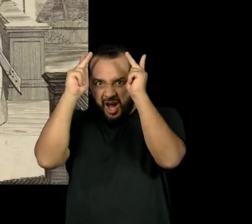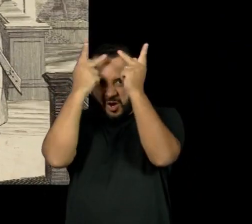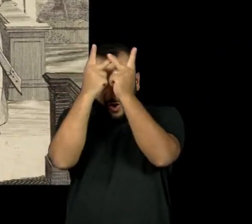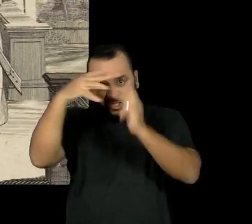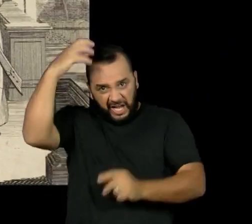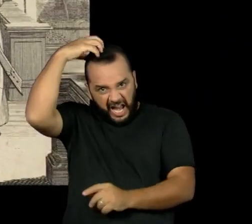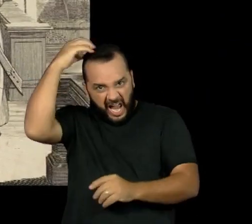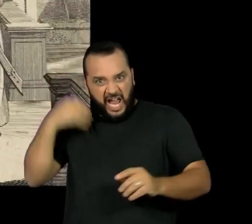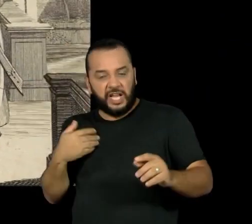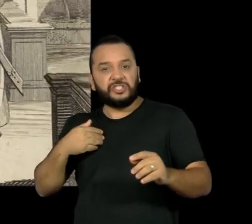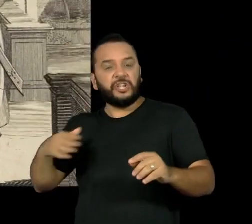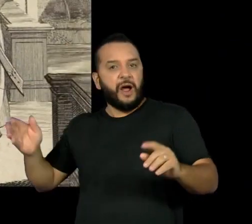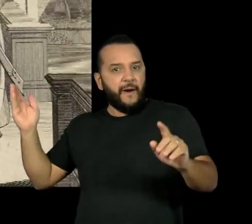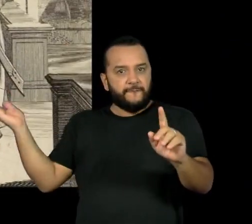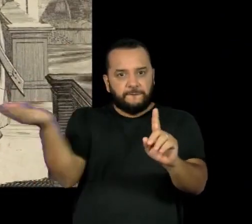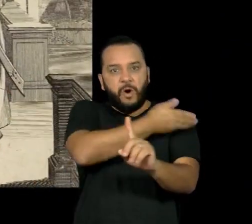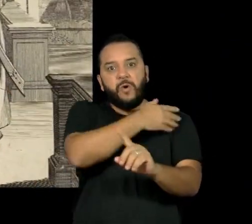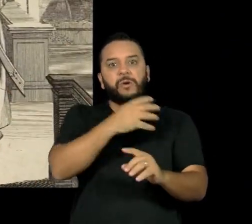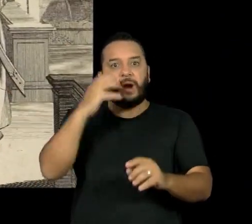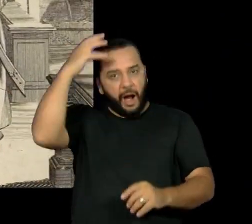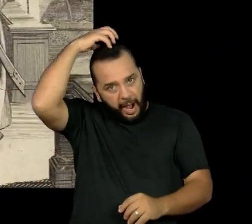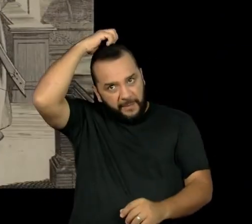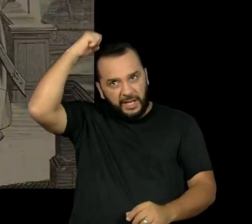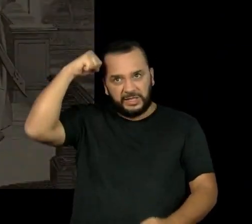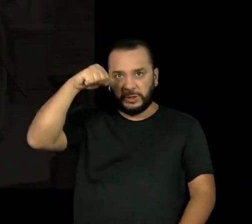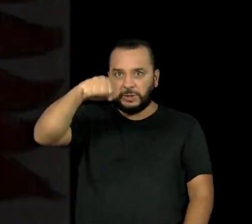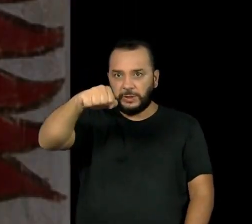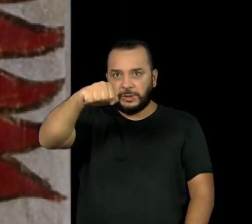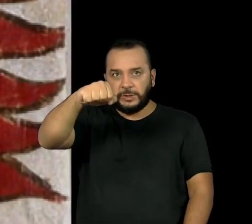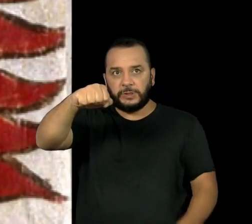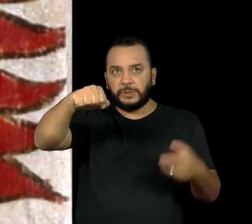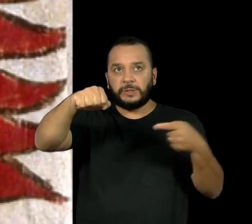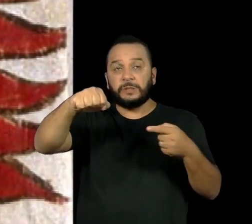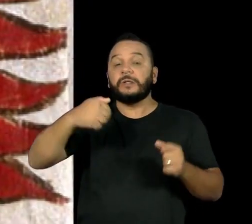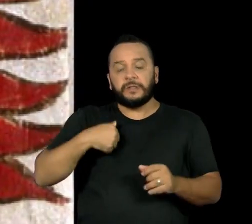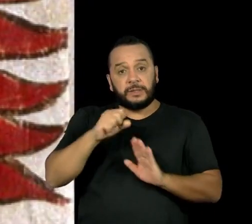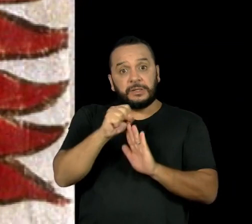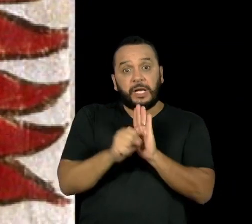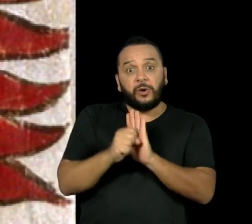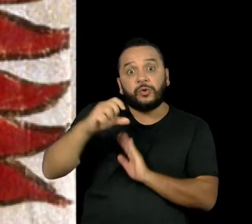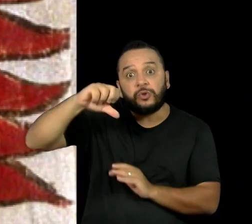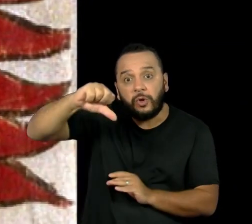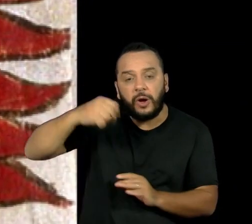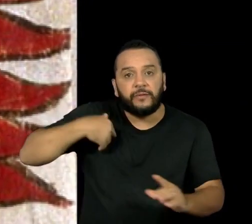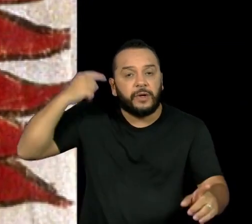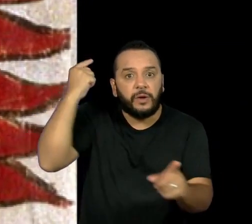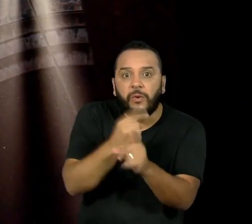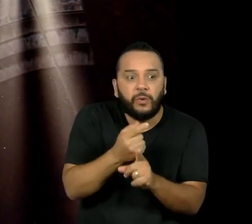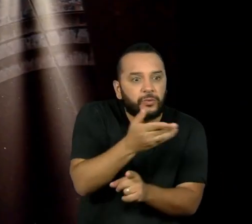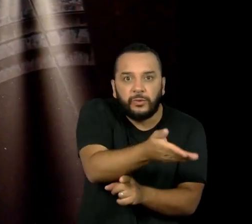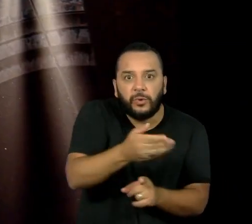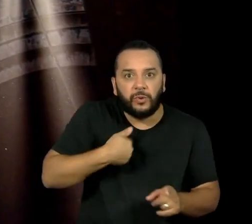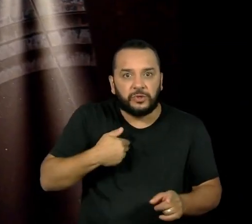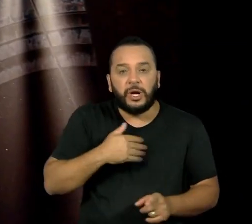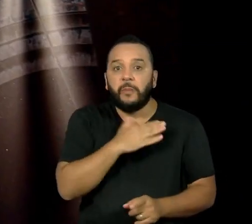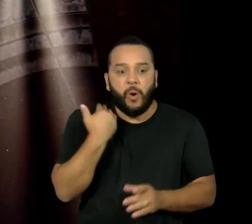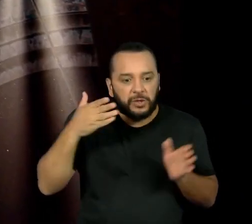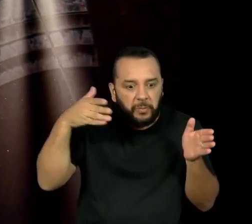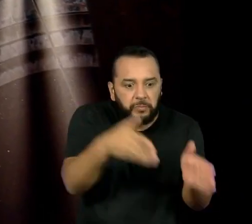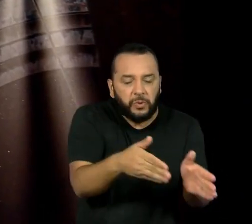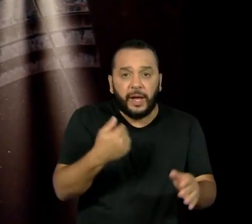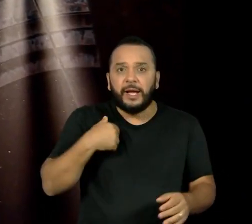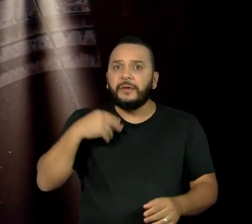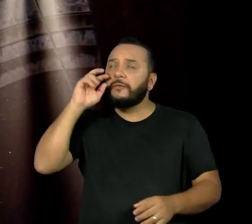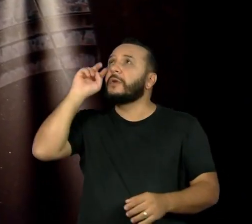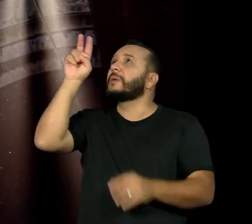O túmulo foi encontrado no século IX pelo camponês Pelágio, que diz ter visto um caminho de estrelas